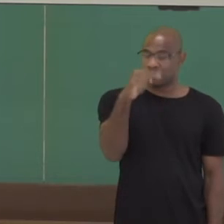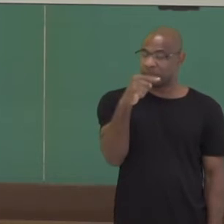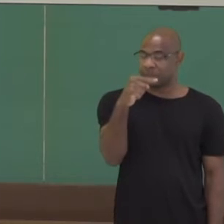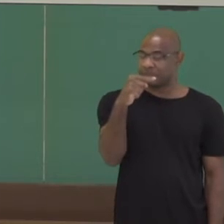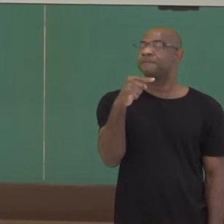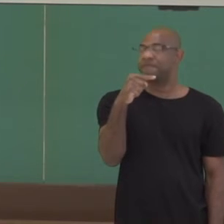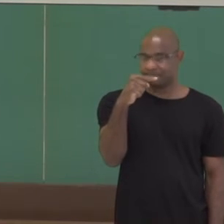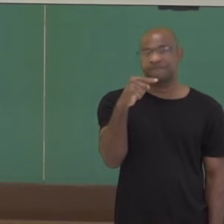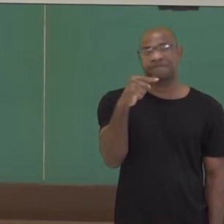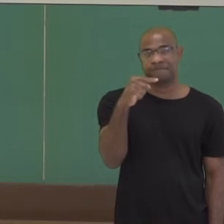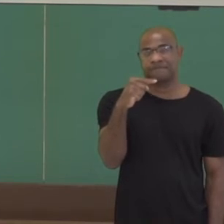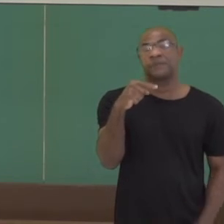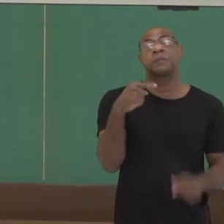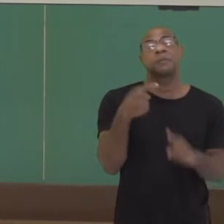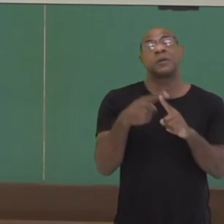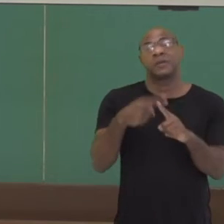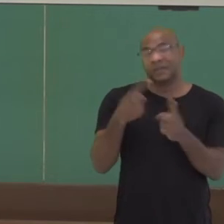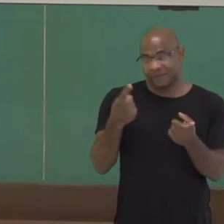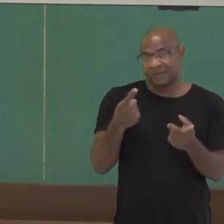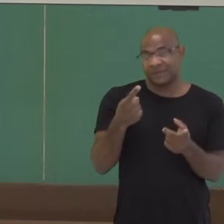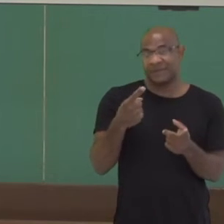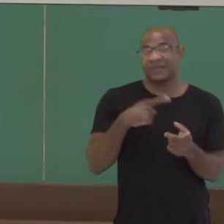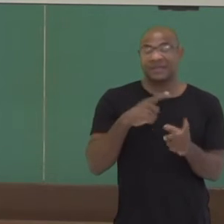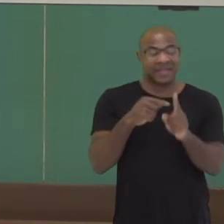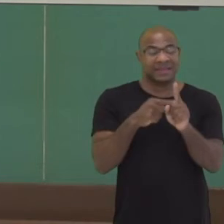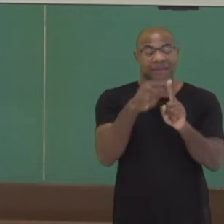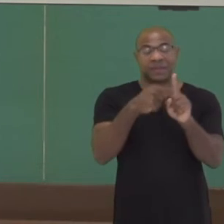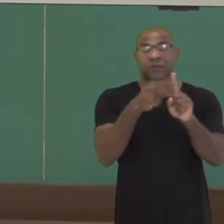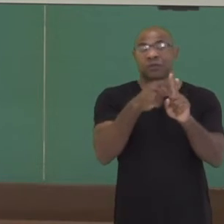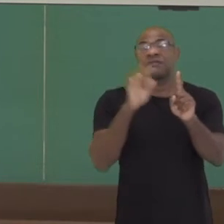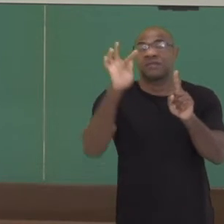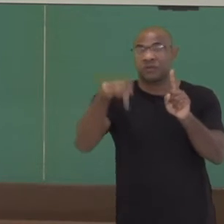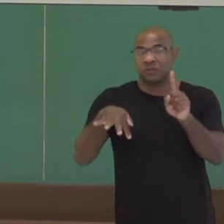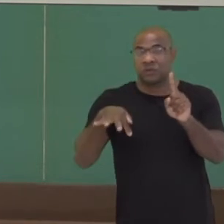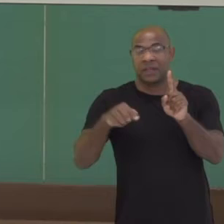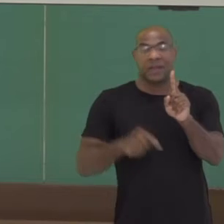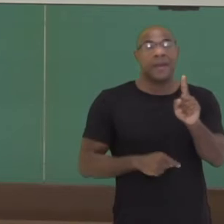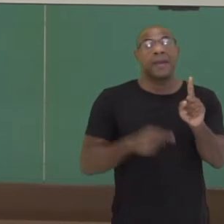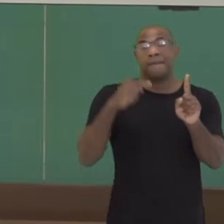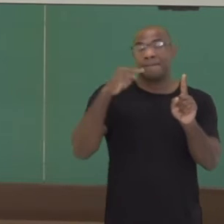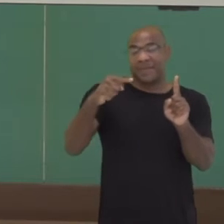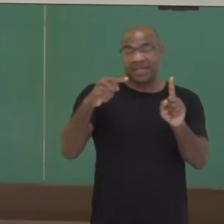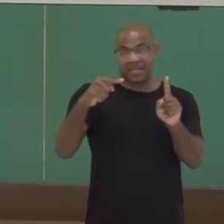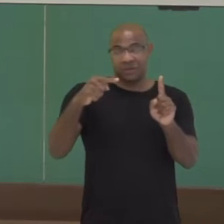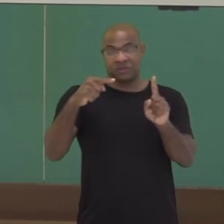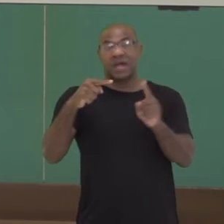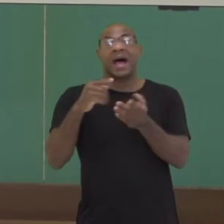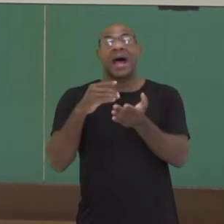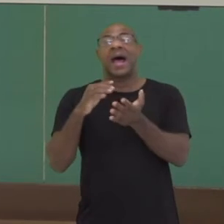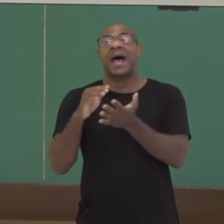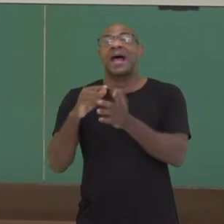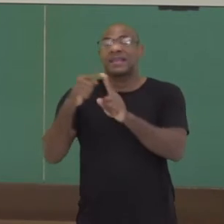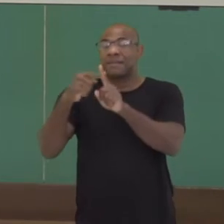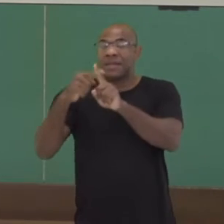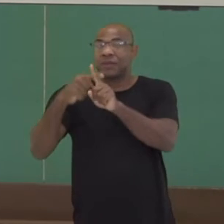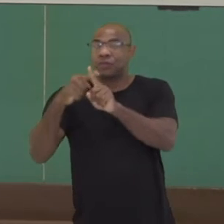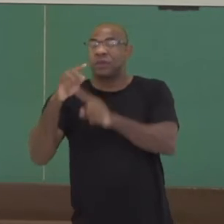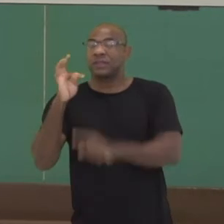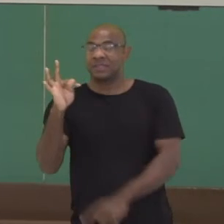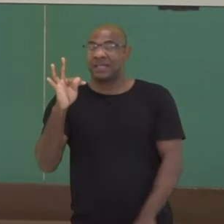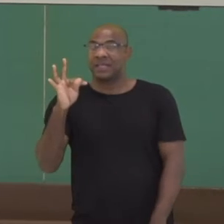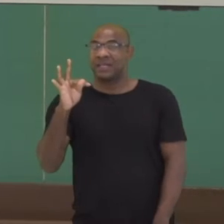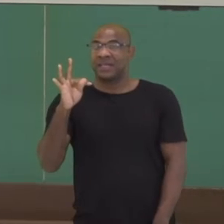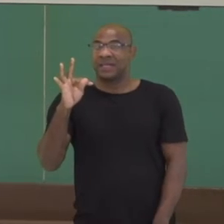menos, da temperatura final menos a temperatura inicial. Então, veja, qual